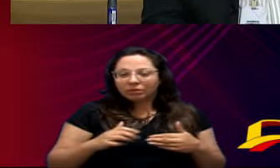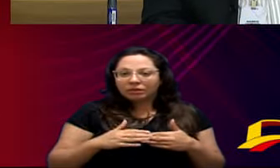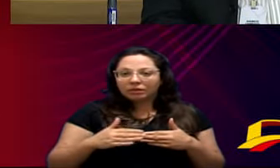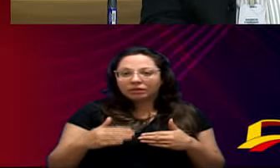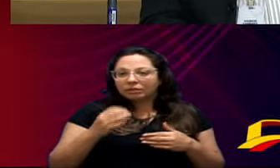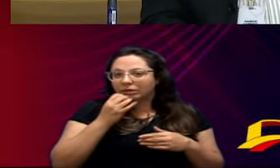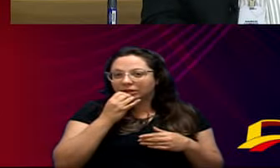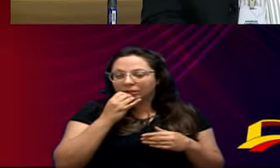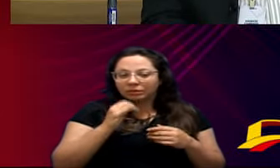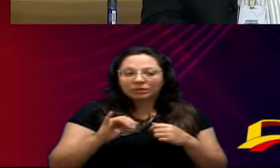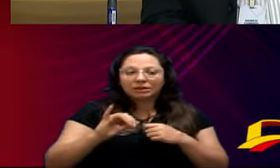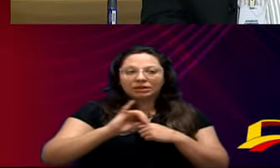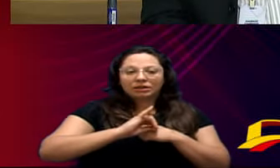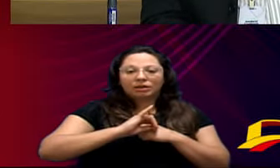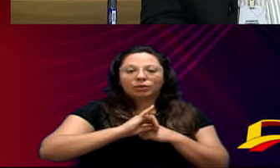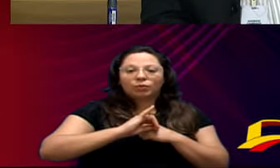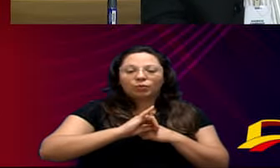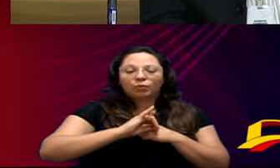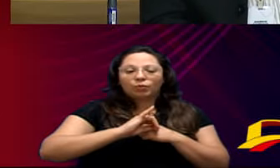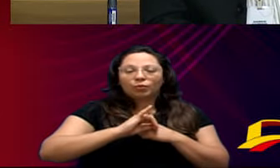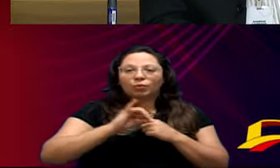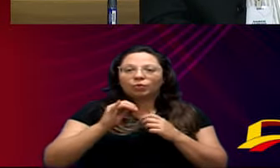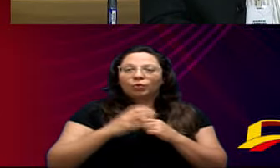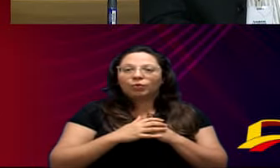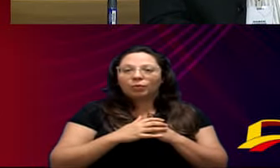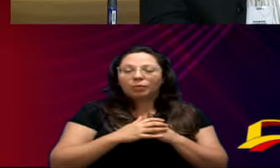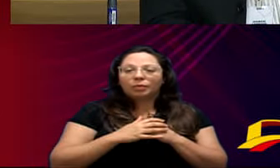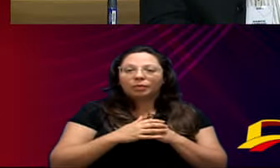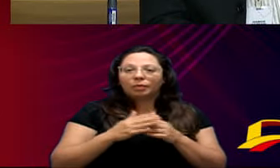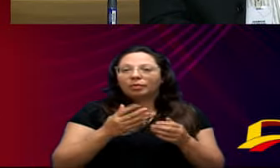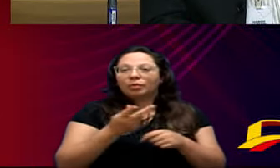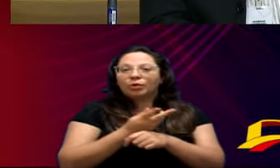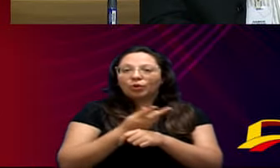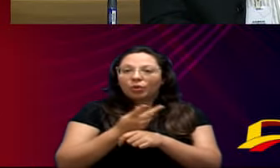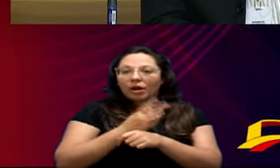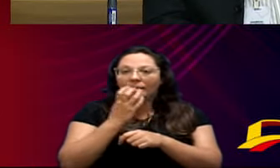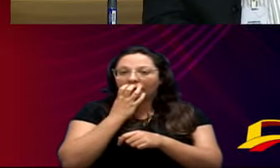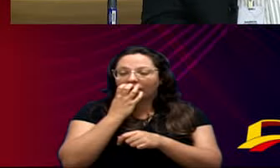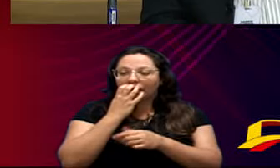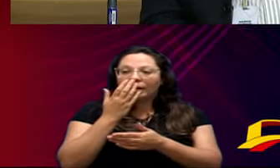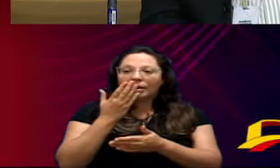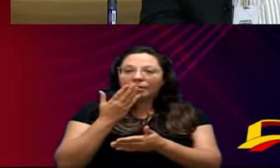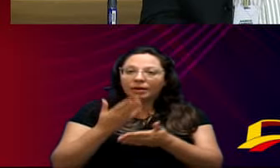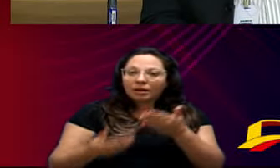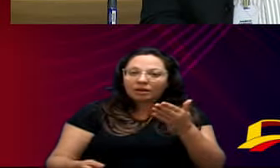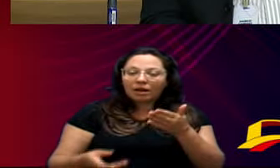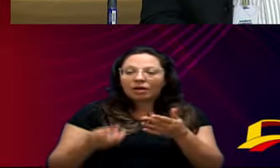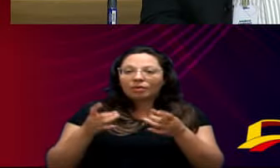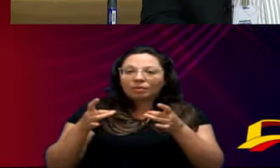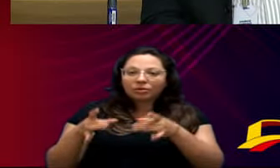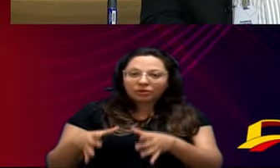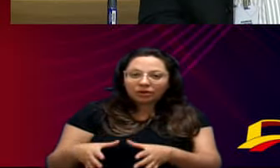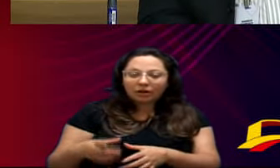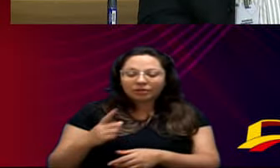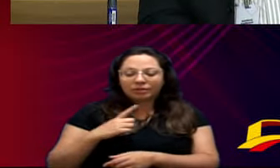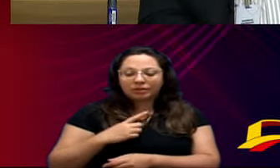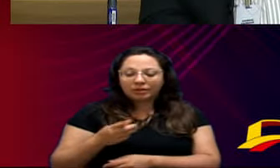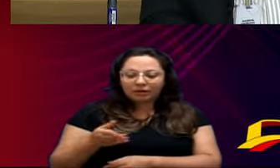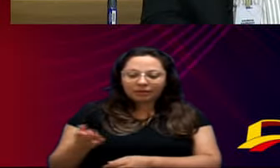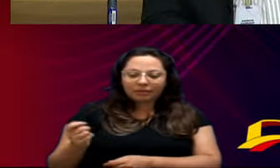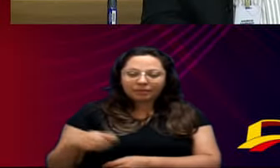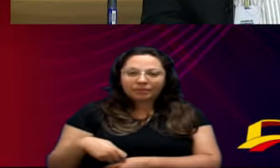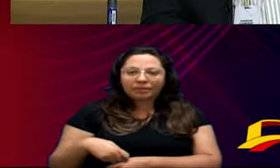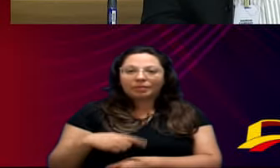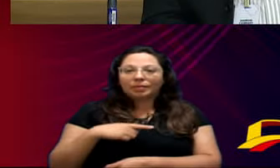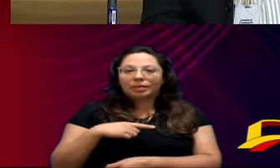central de nessa mesma central de tentar buscar animais perdidos e abandonados né S eh nós temos aí muitos animais que estão